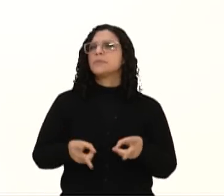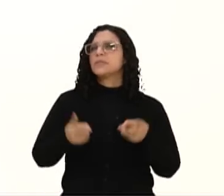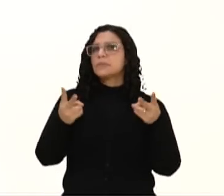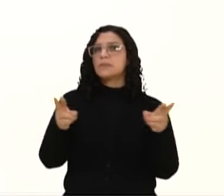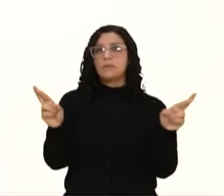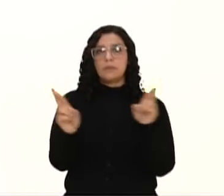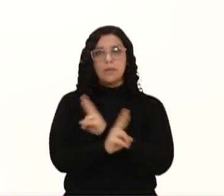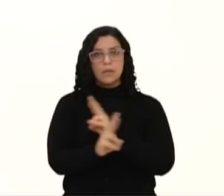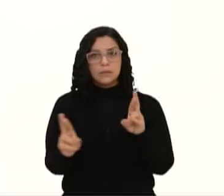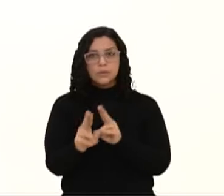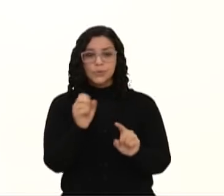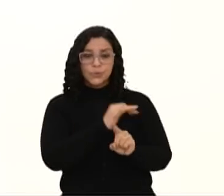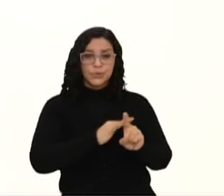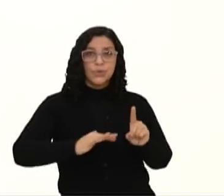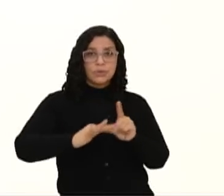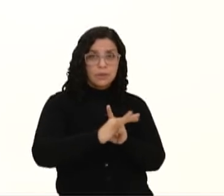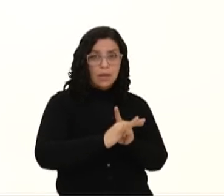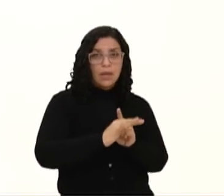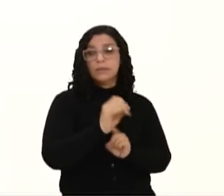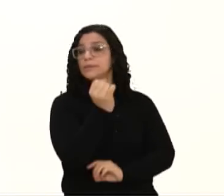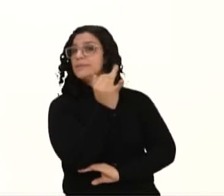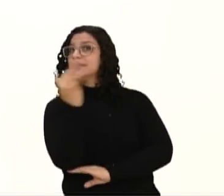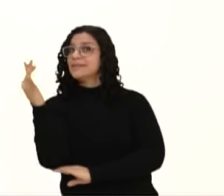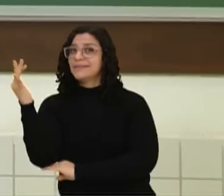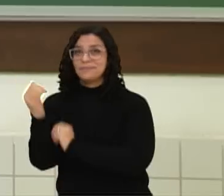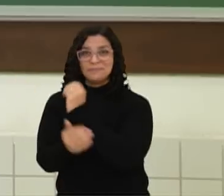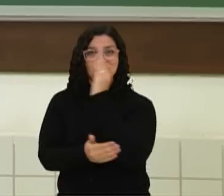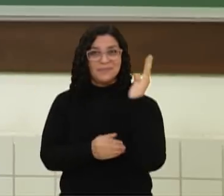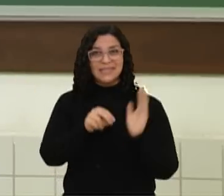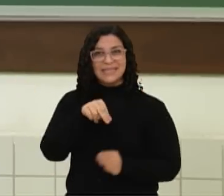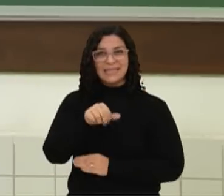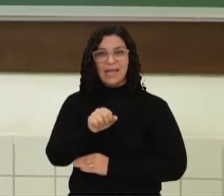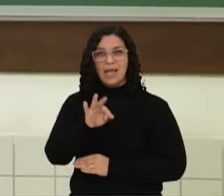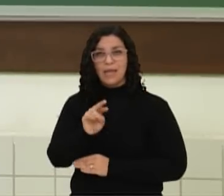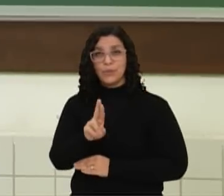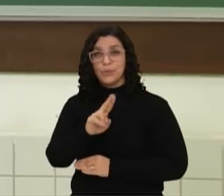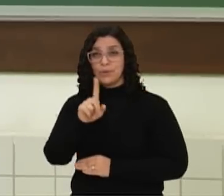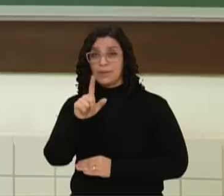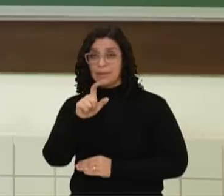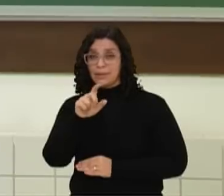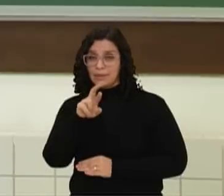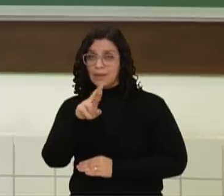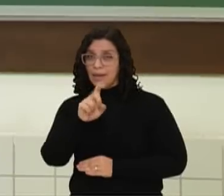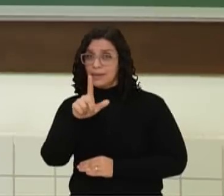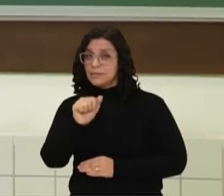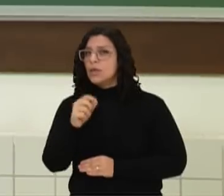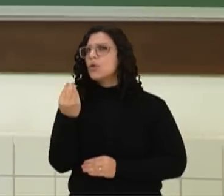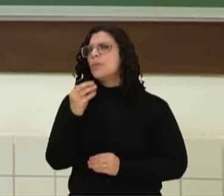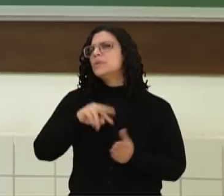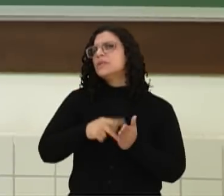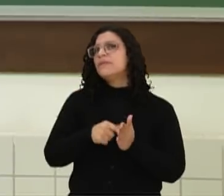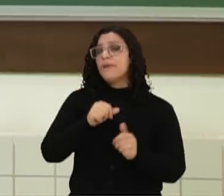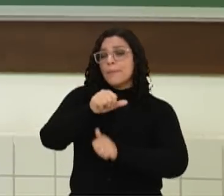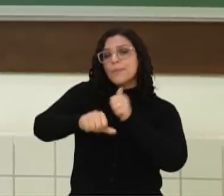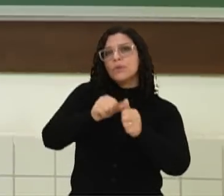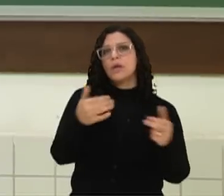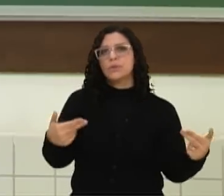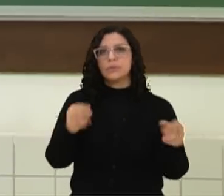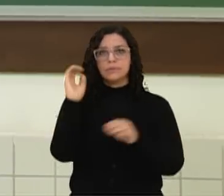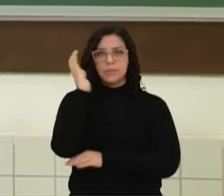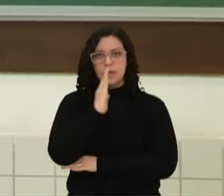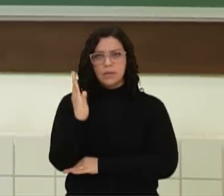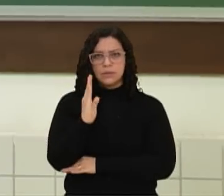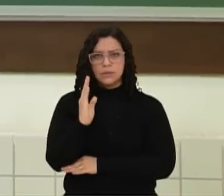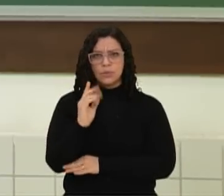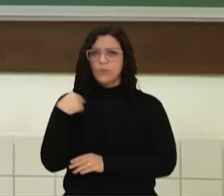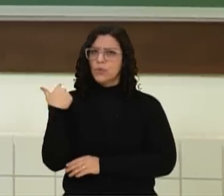as relações entre sociedade e natureza e como isso se reflete nas paisagens brasileiras. Então, como essa relação da sociedade